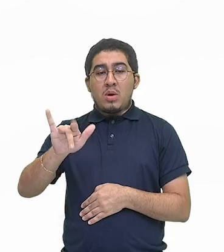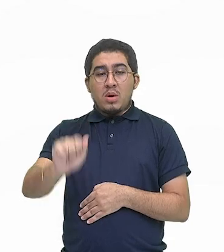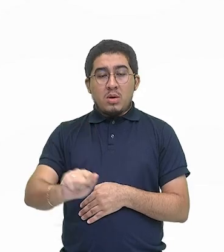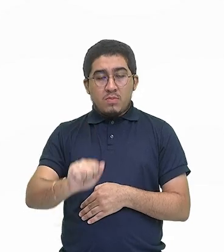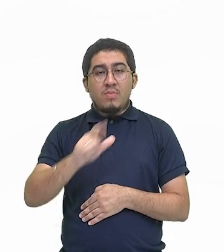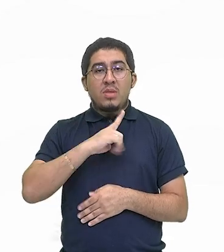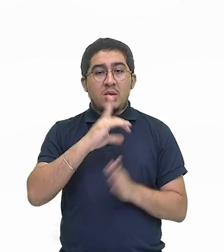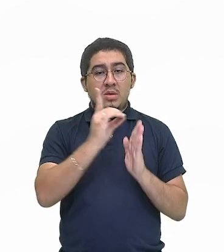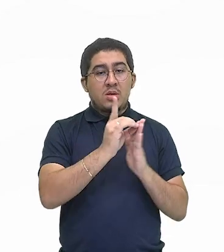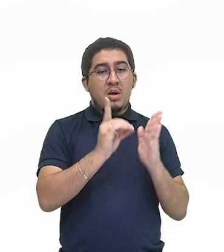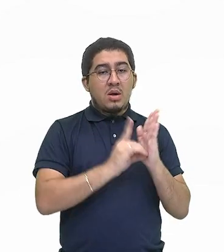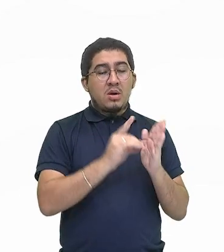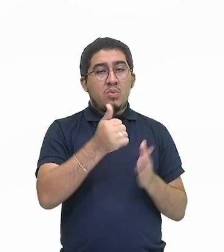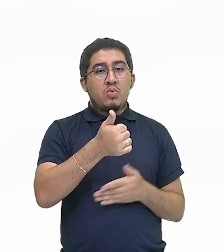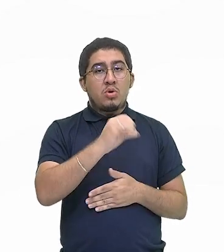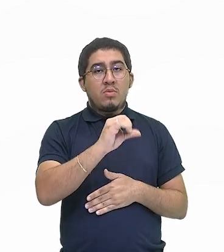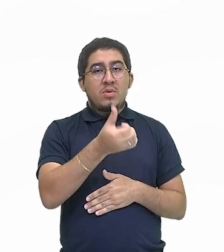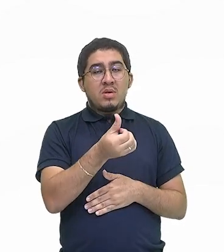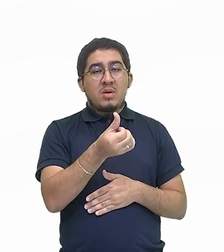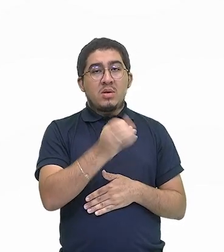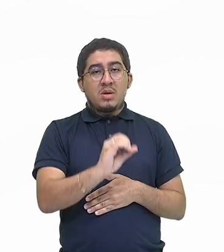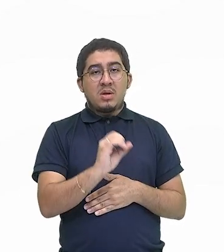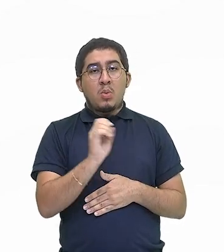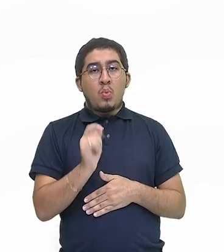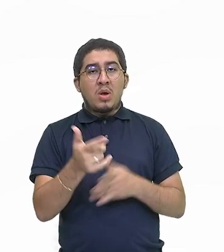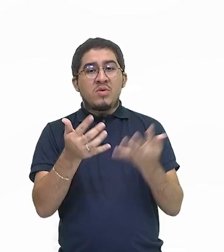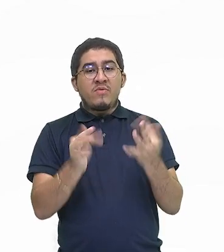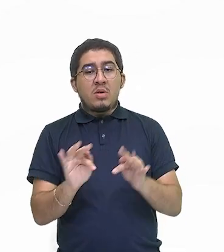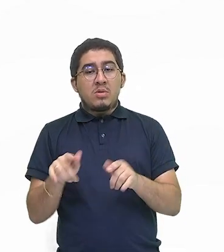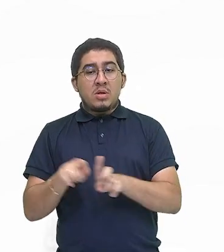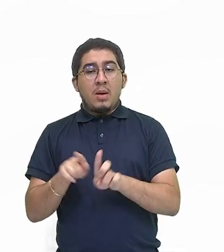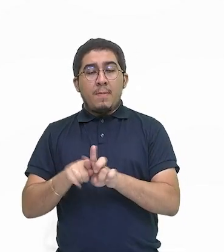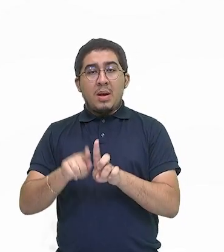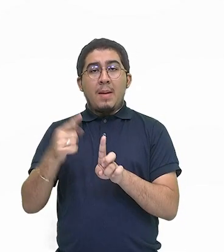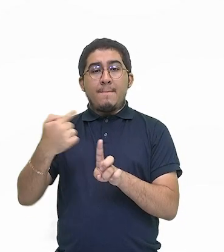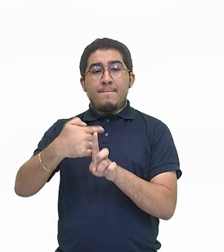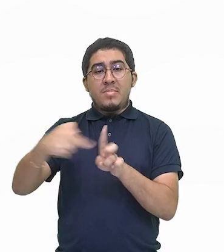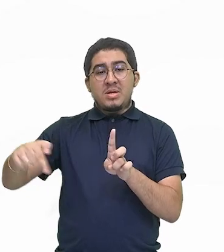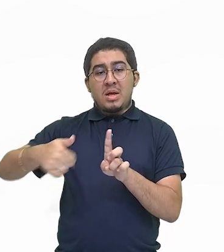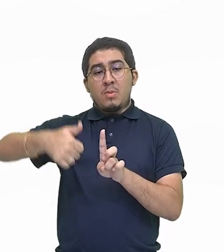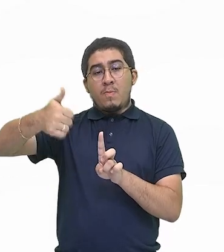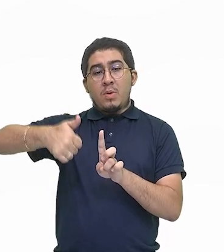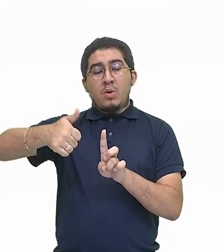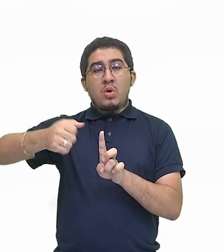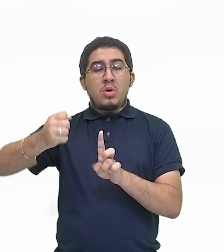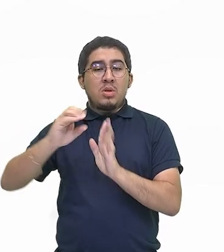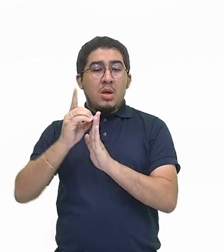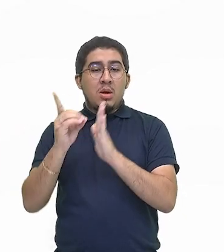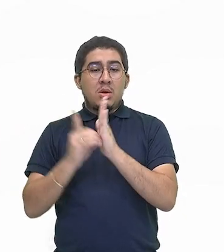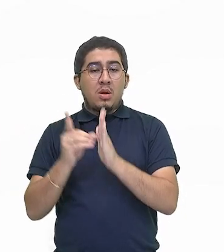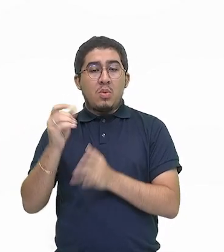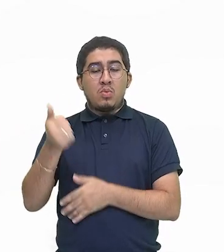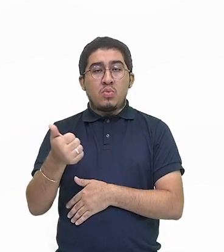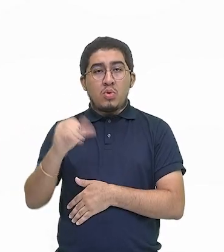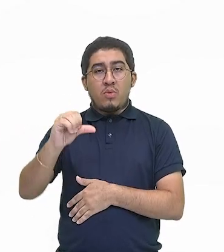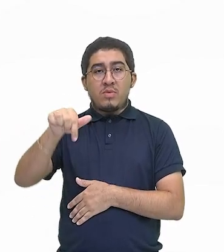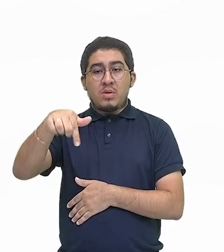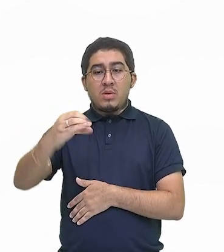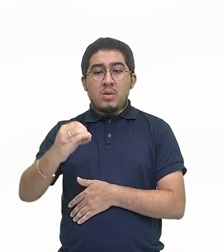de 1960 e a primeira metade da década de